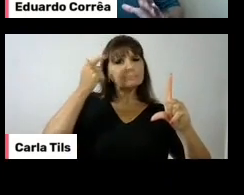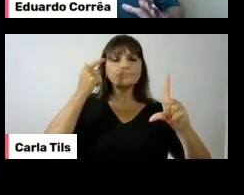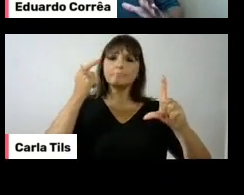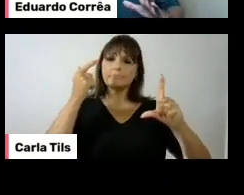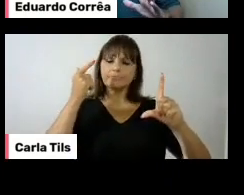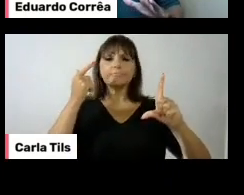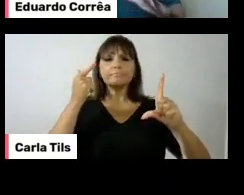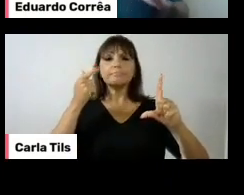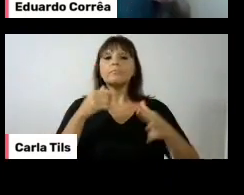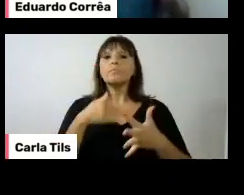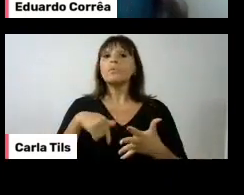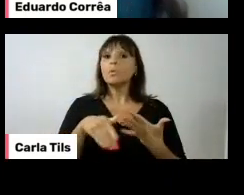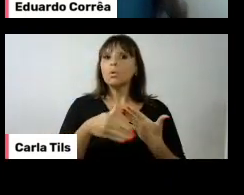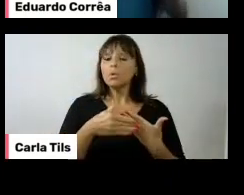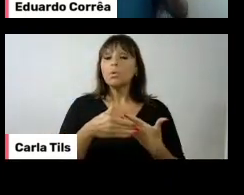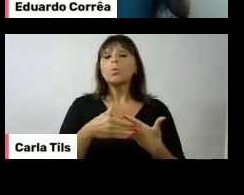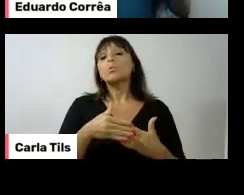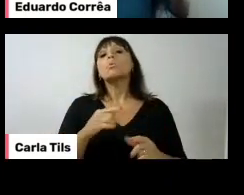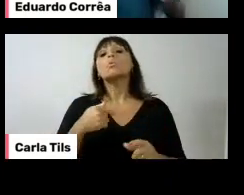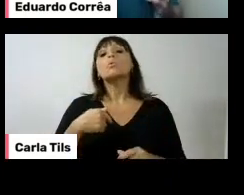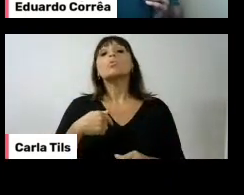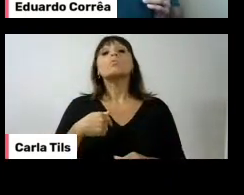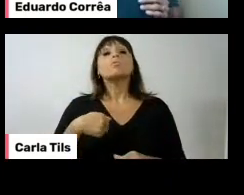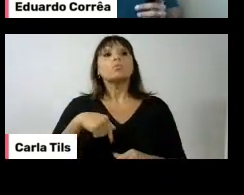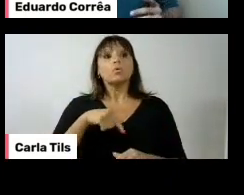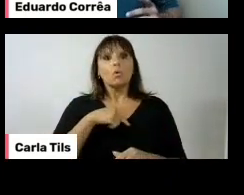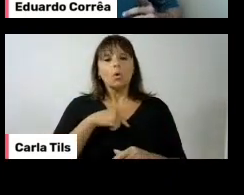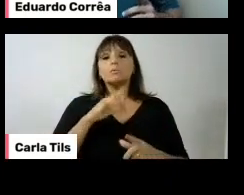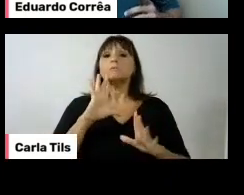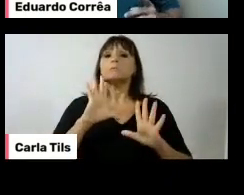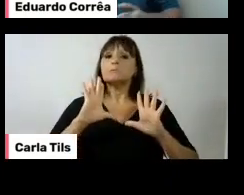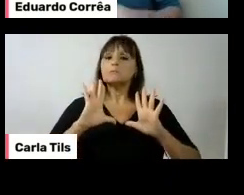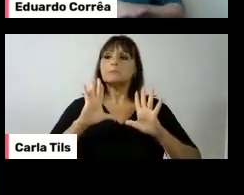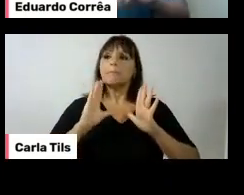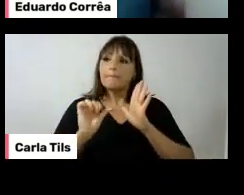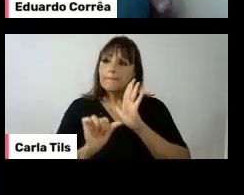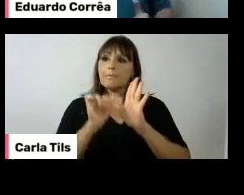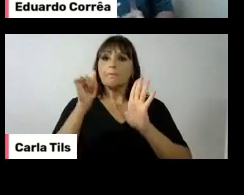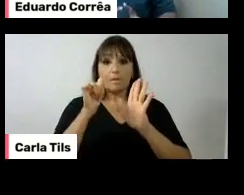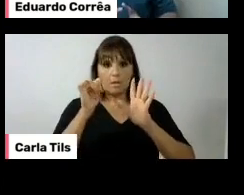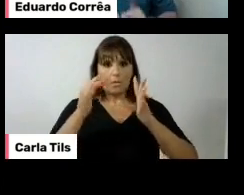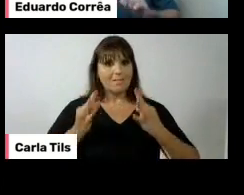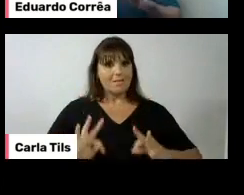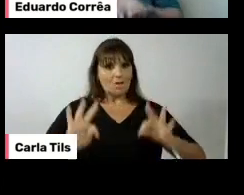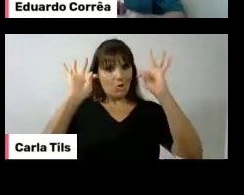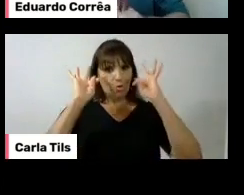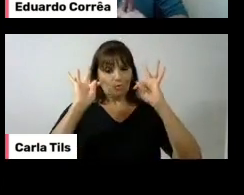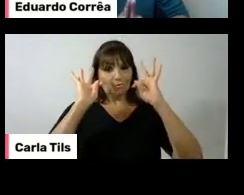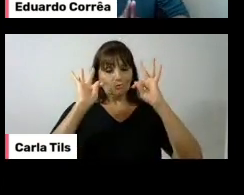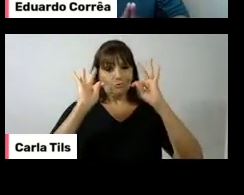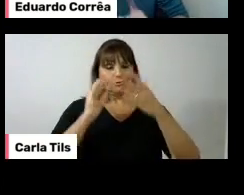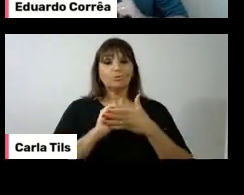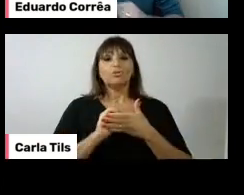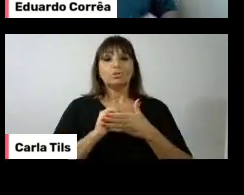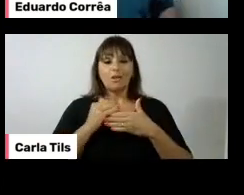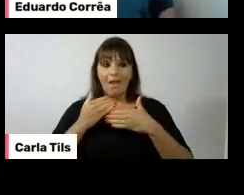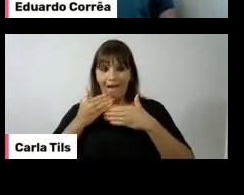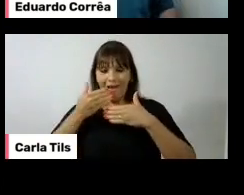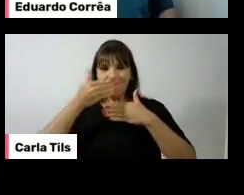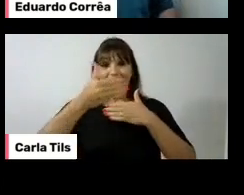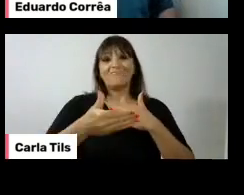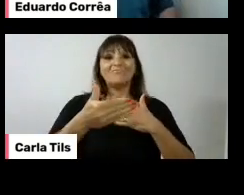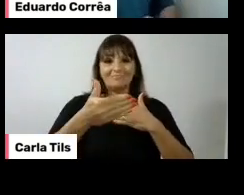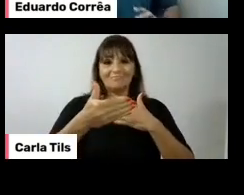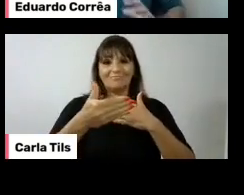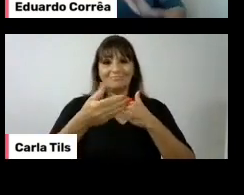primeiro de tudo, colocando a tecnologia à frente das pessoas. Isso é muito importante que a gente comece a pensar.